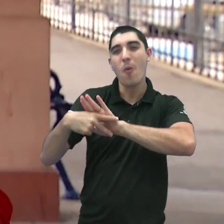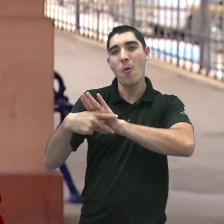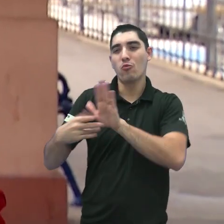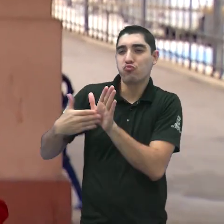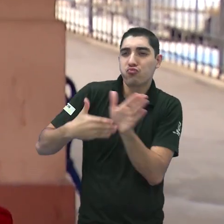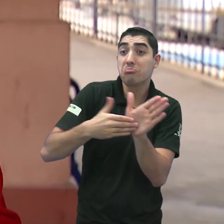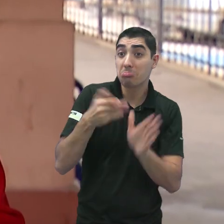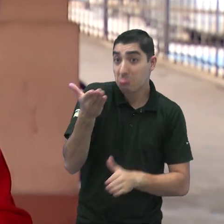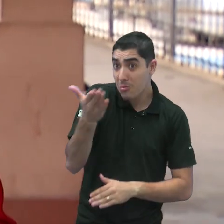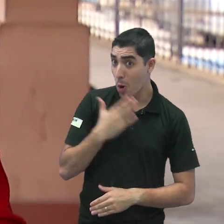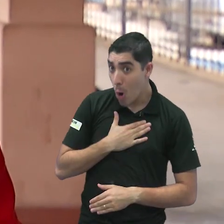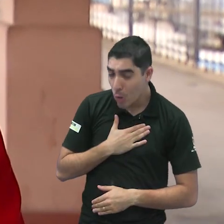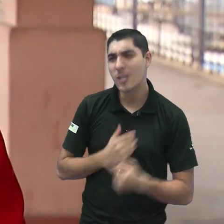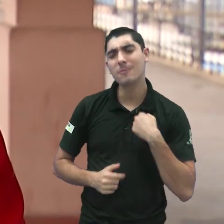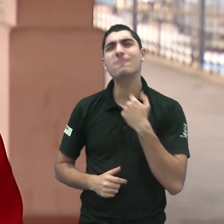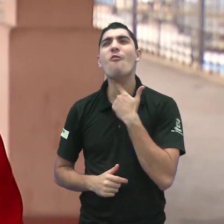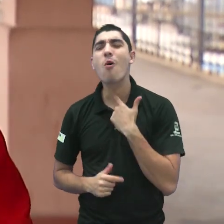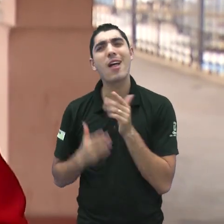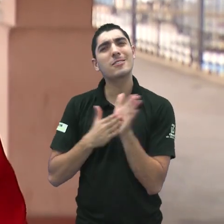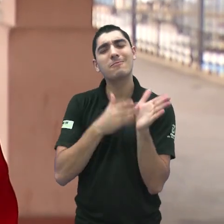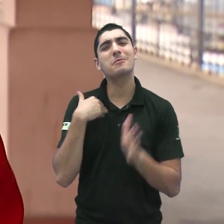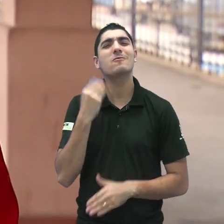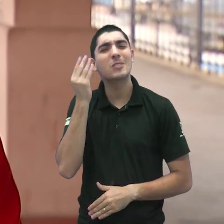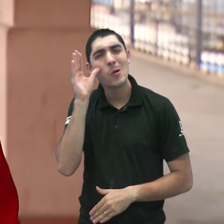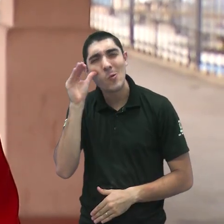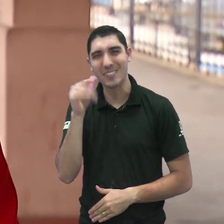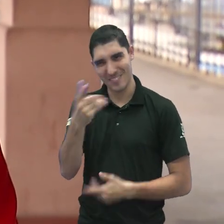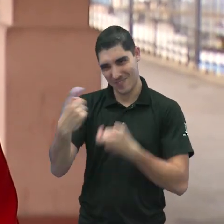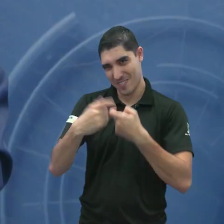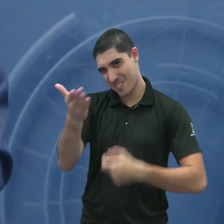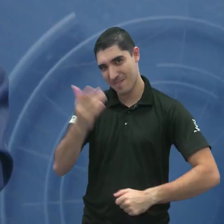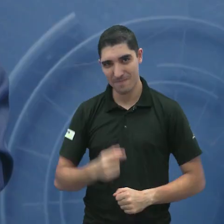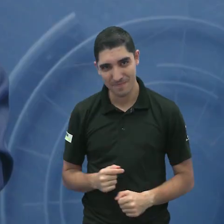José. E você, eu até fiquei com vontade de andar de trem, viu? Volto com você no estúdio.